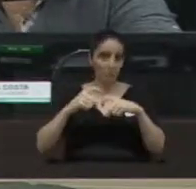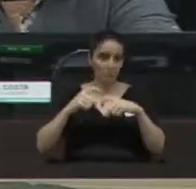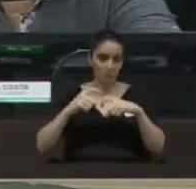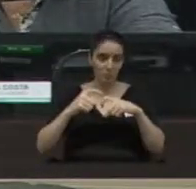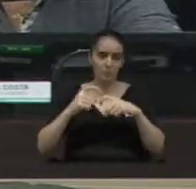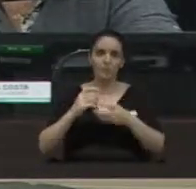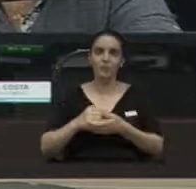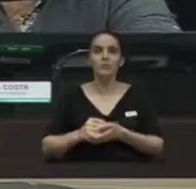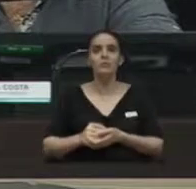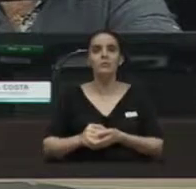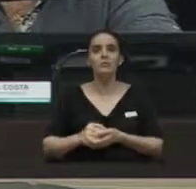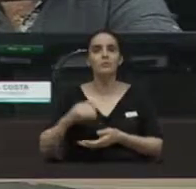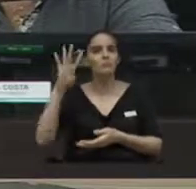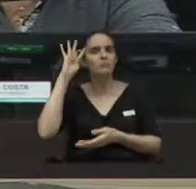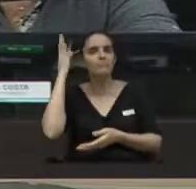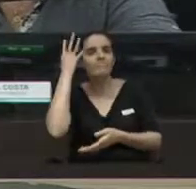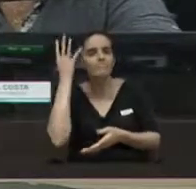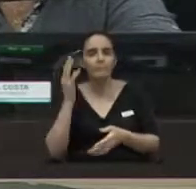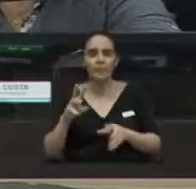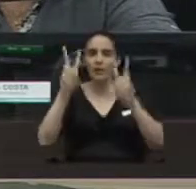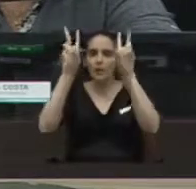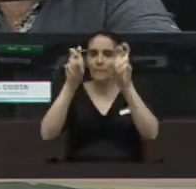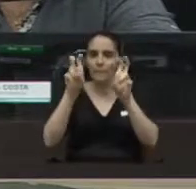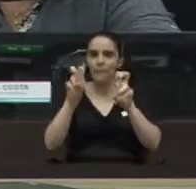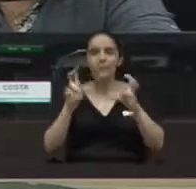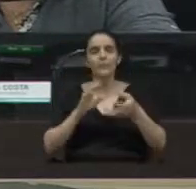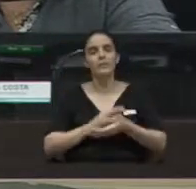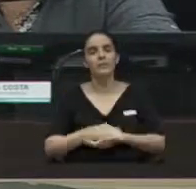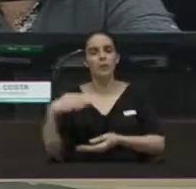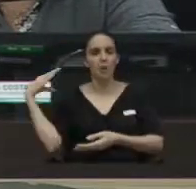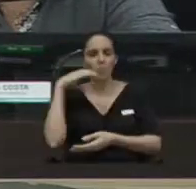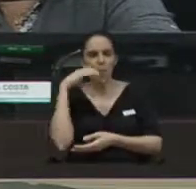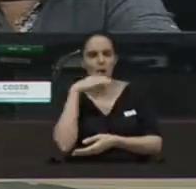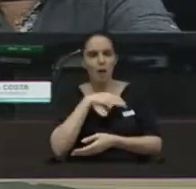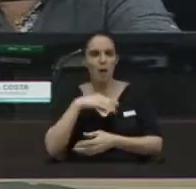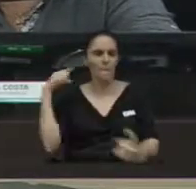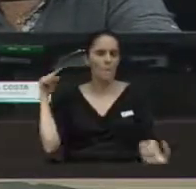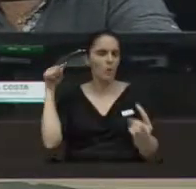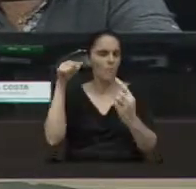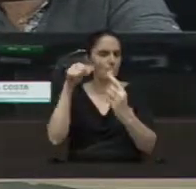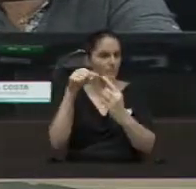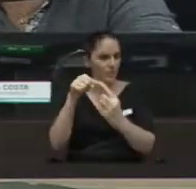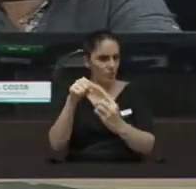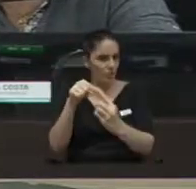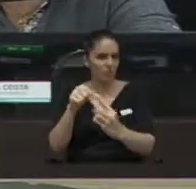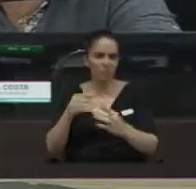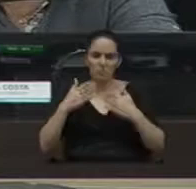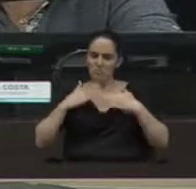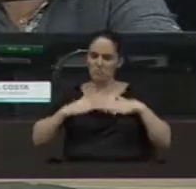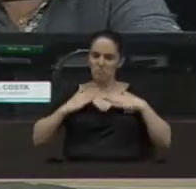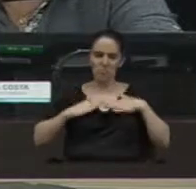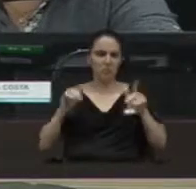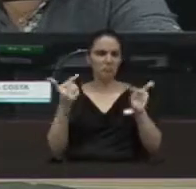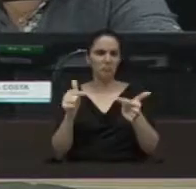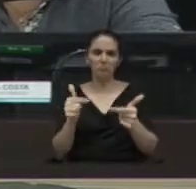para resolver esse assunto de maneira mais rápida e objetiva. Isso é tranquilo, sem problema nenhum.